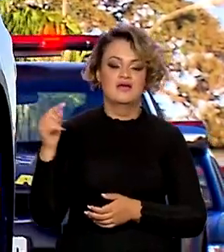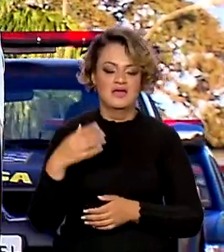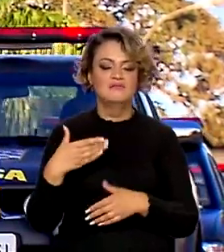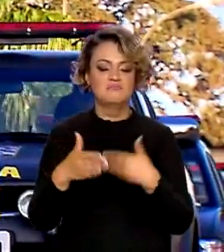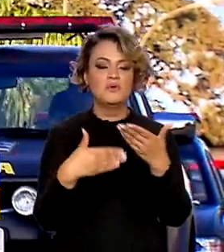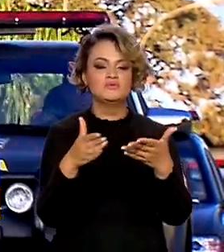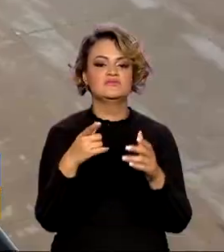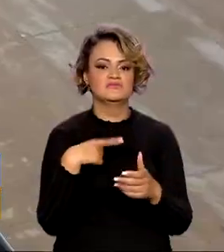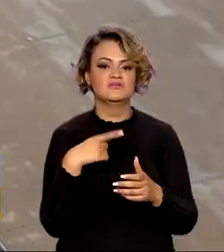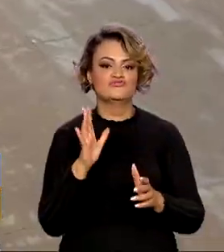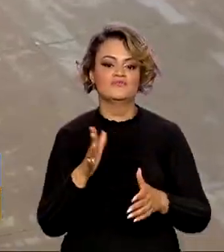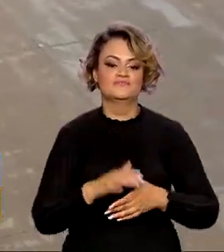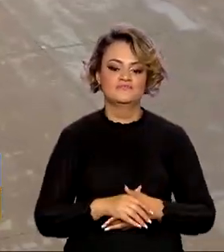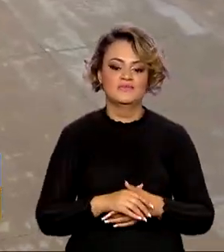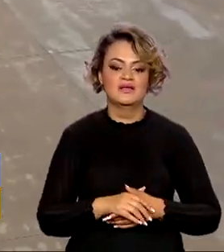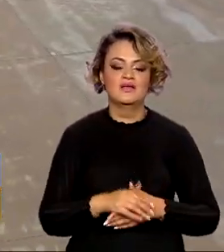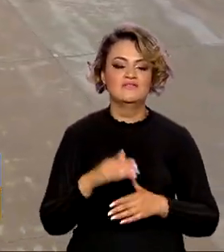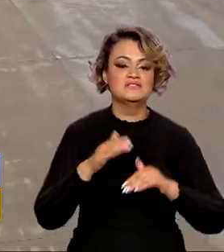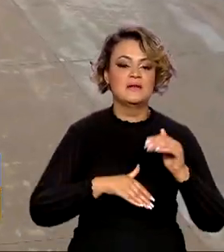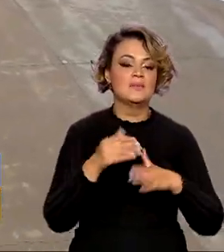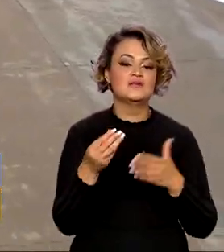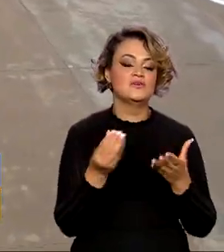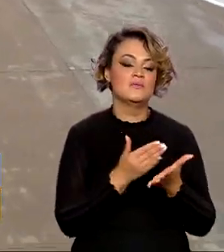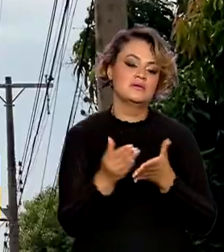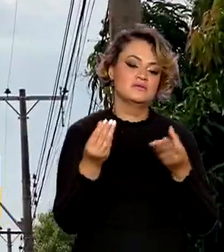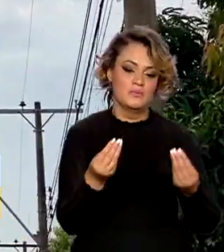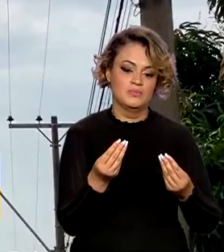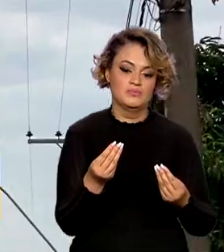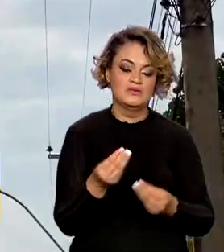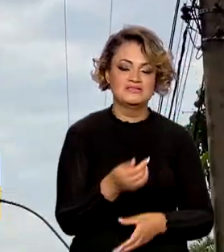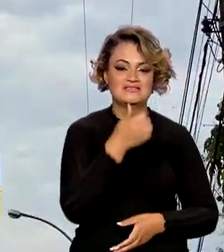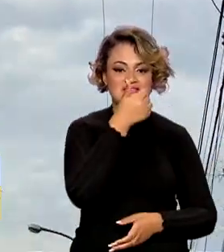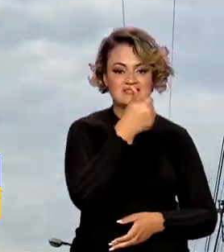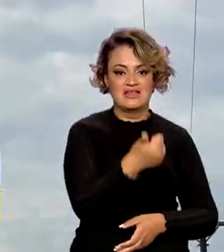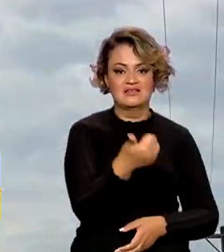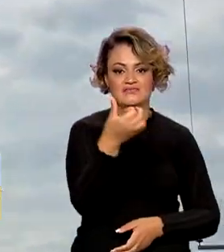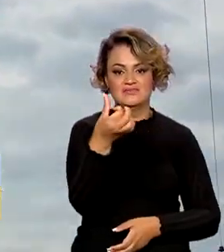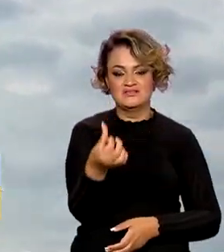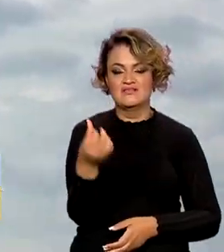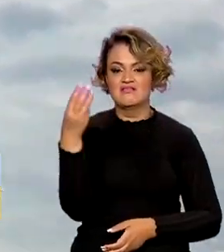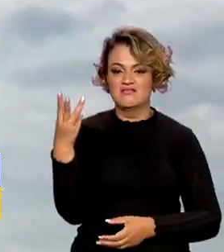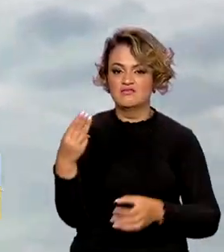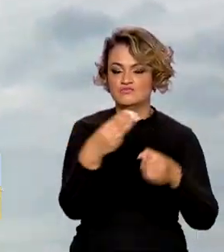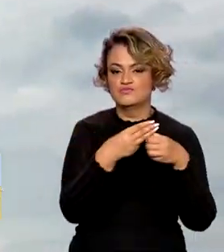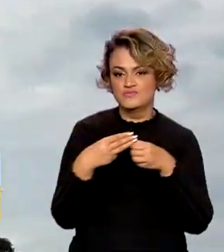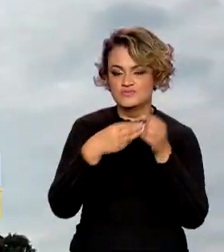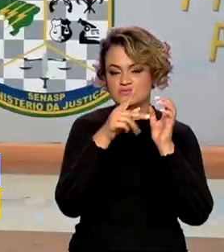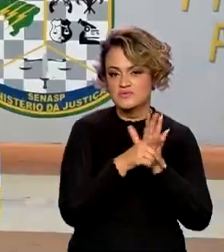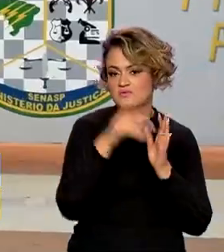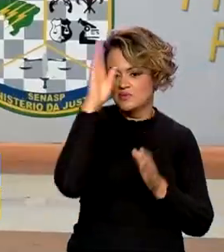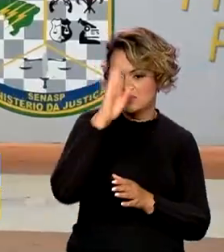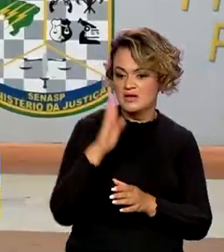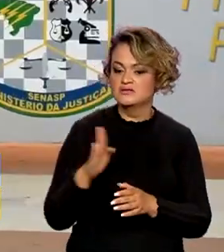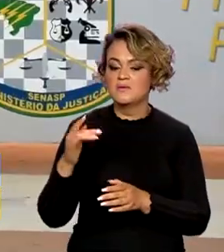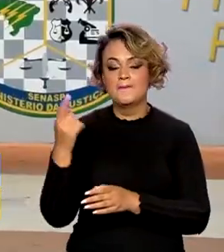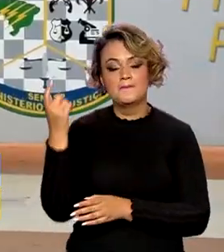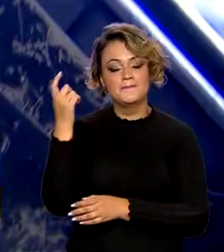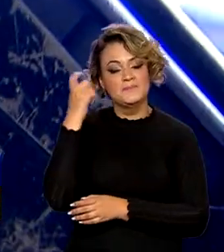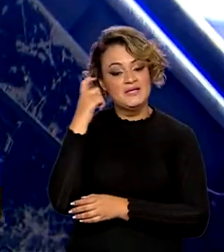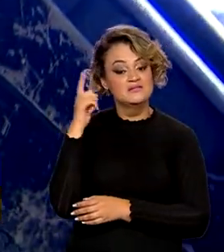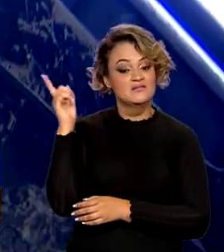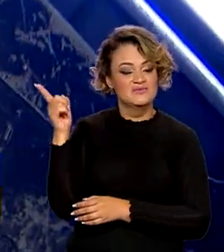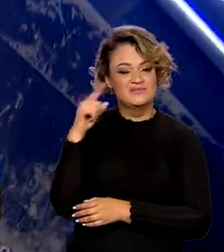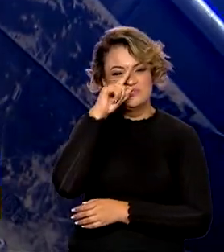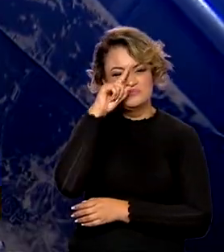está em andamento será executado inicialmente nos 163 municípios brasileiros considerados